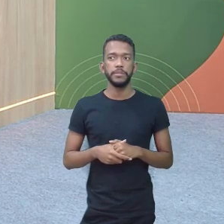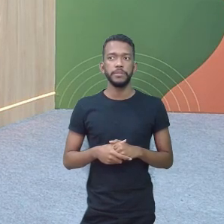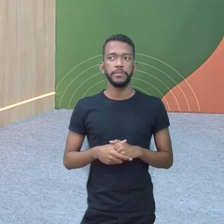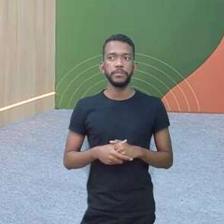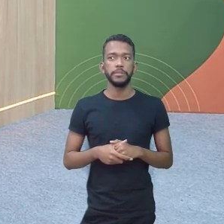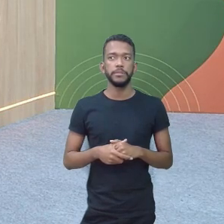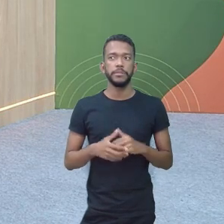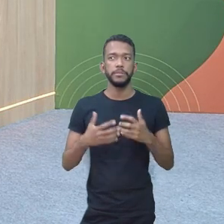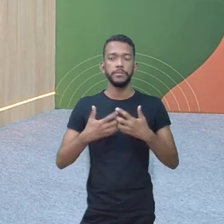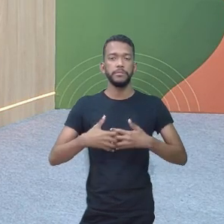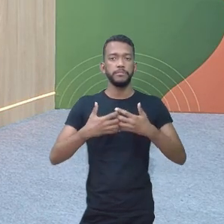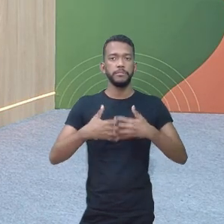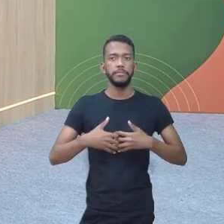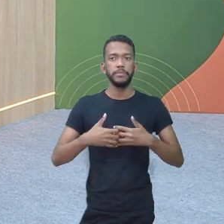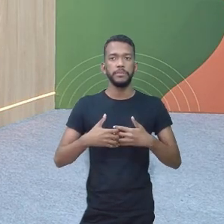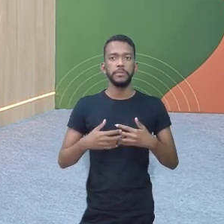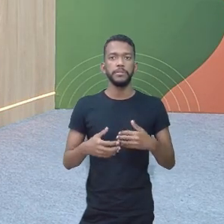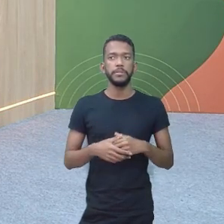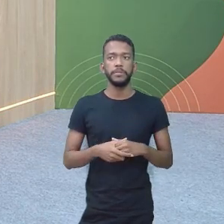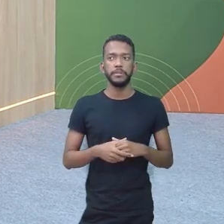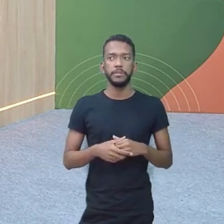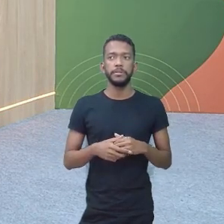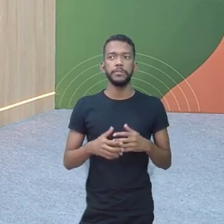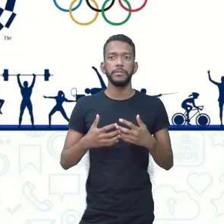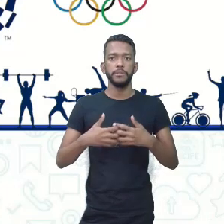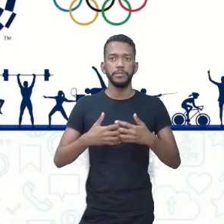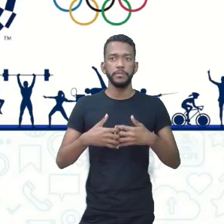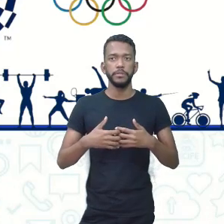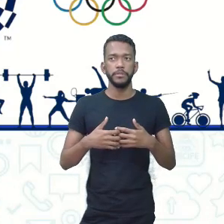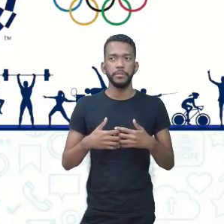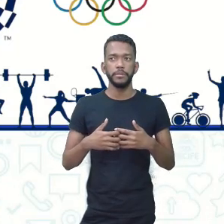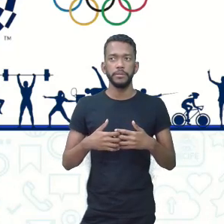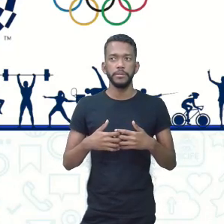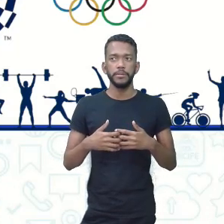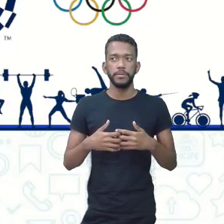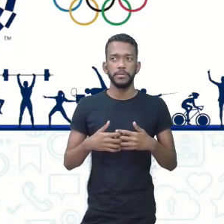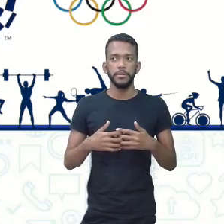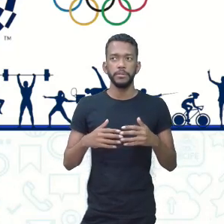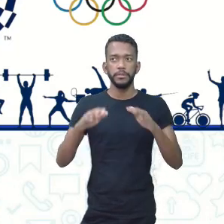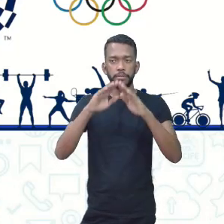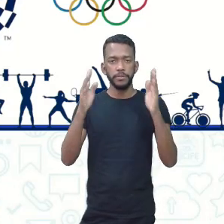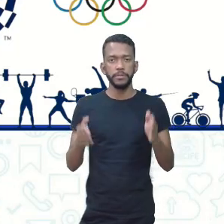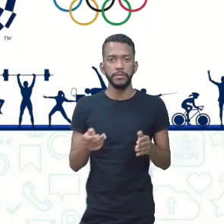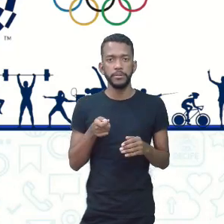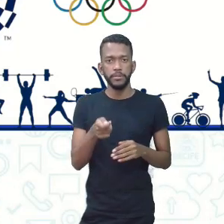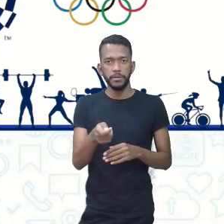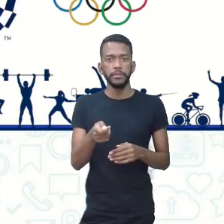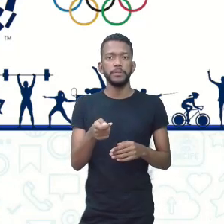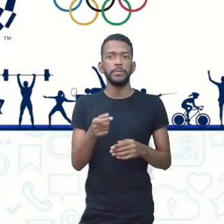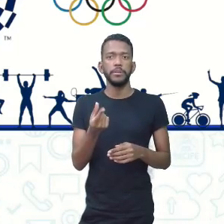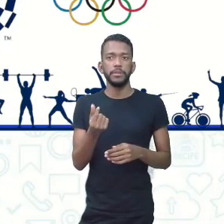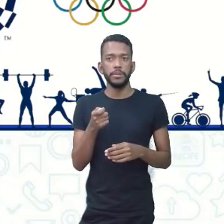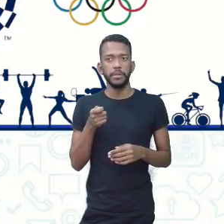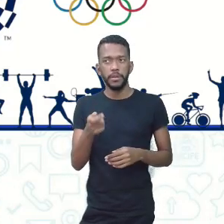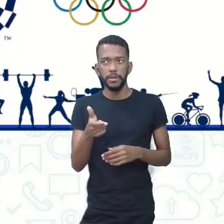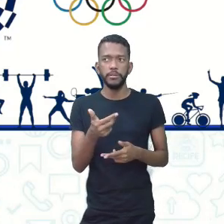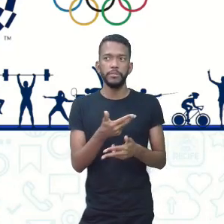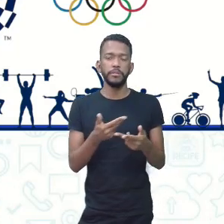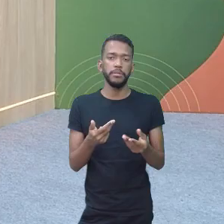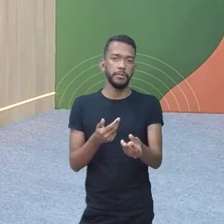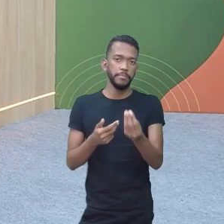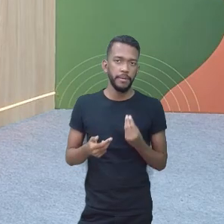essas máquinas, que a gente tem essas souvenirs, né, de máquinas de refrigerante, que a gente coloca um